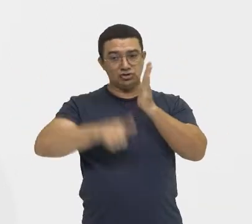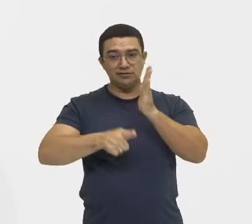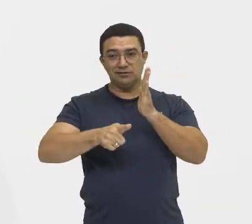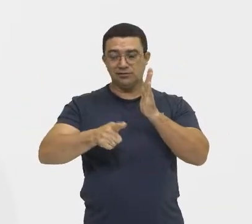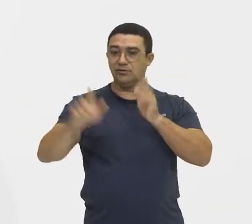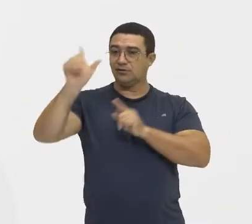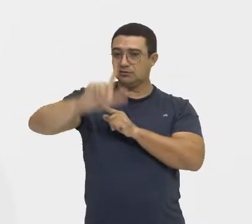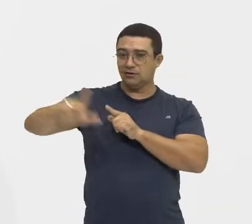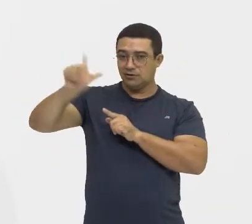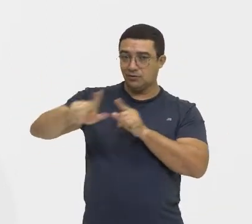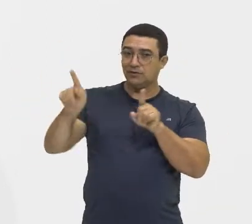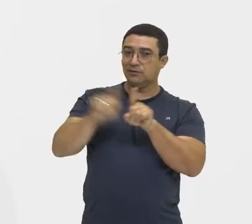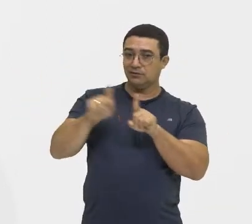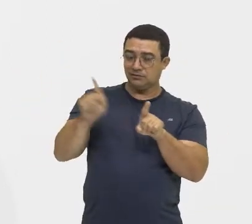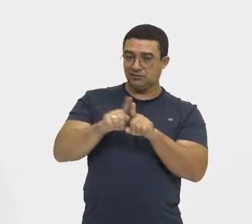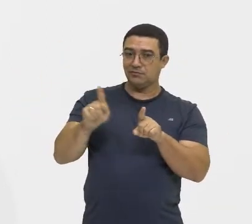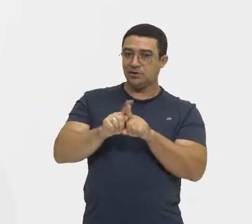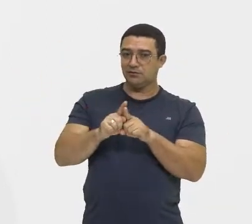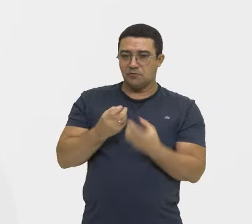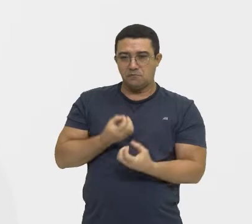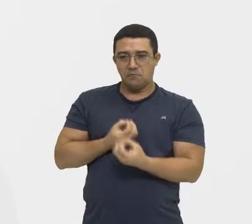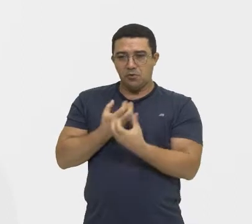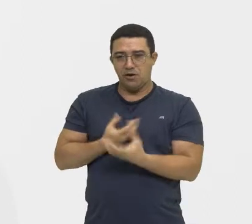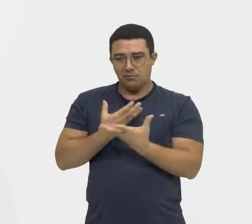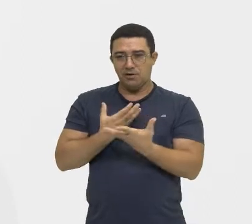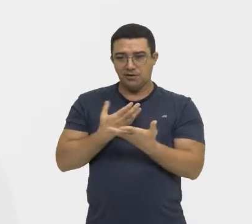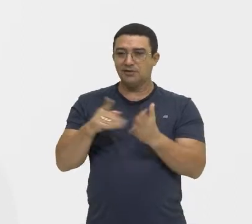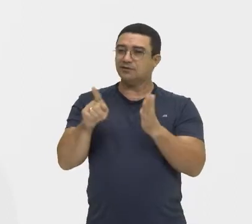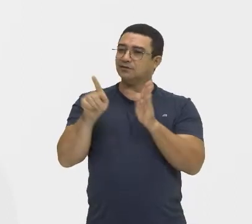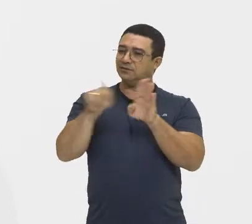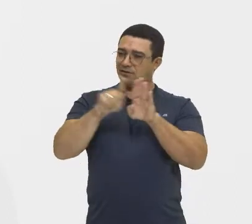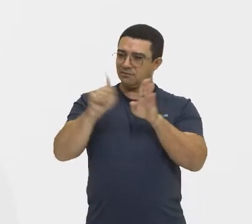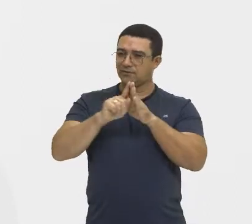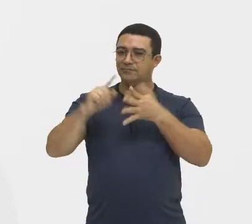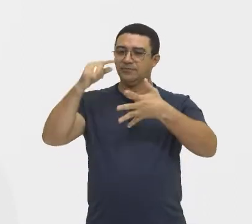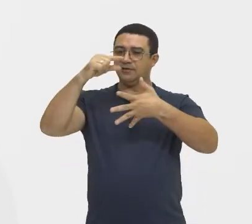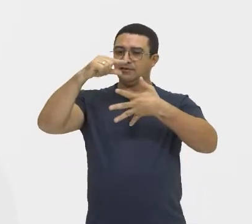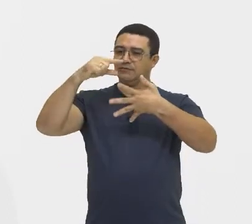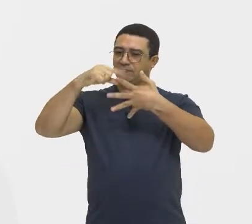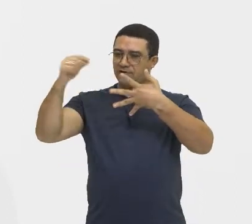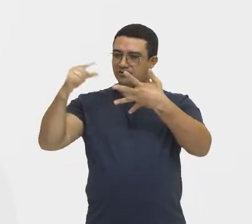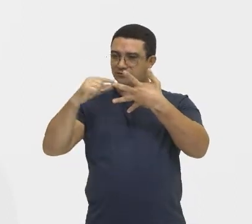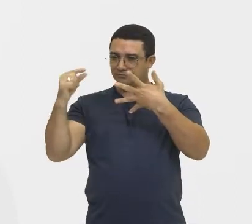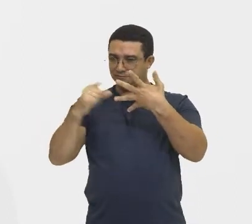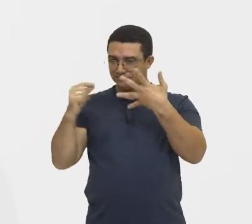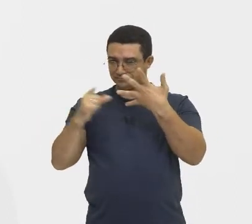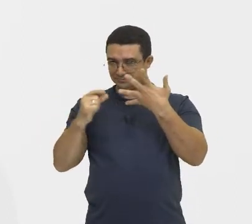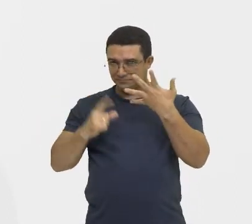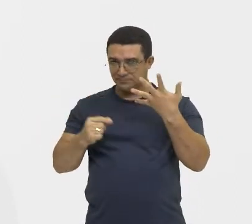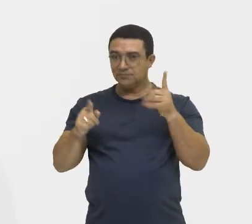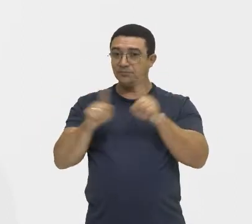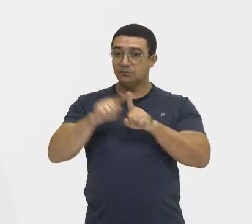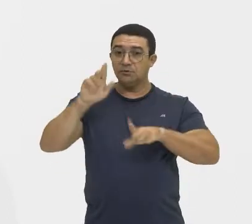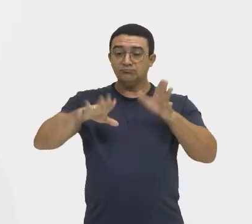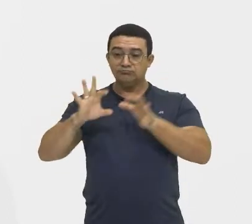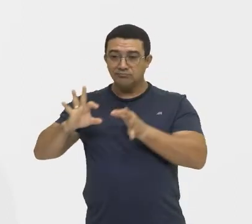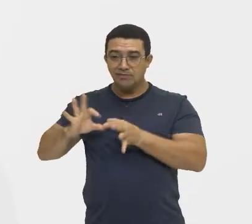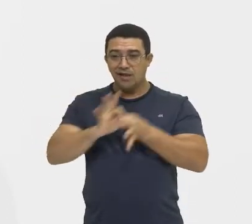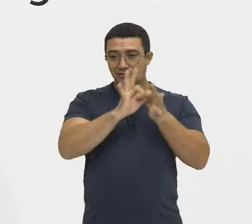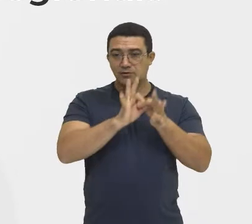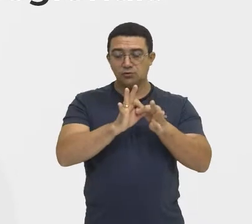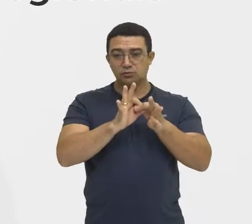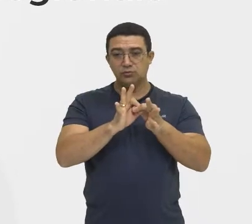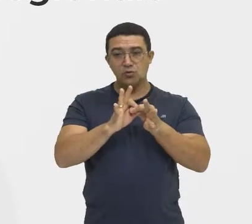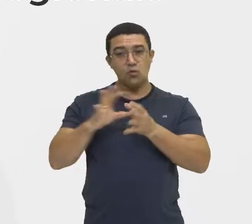em prosa e verso, correlacionando-os com seus respectivos contextos políticos e